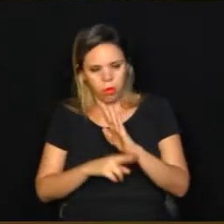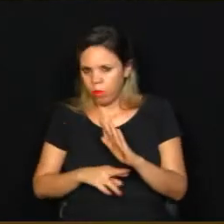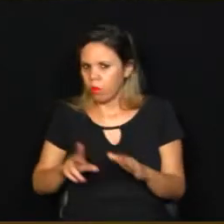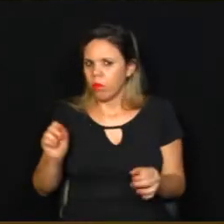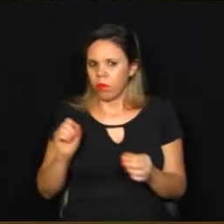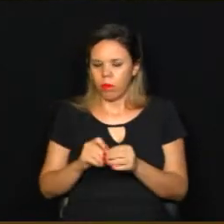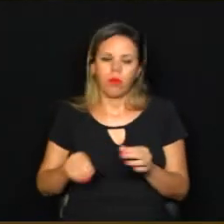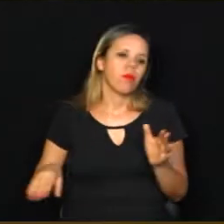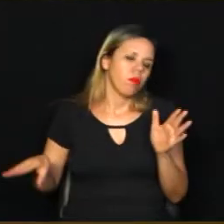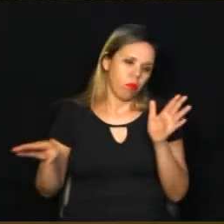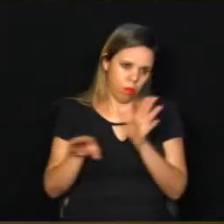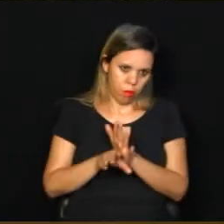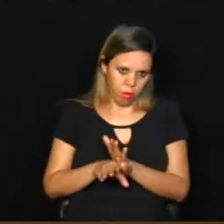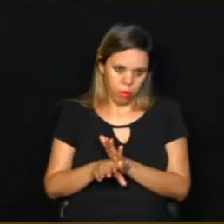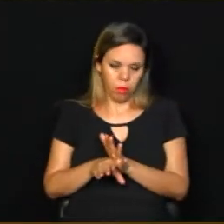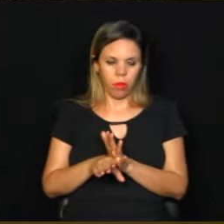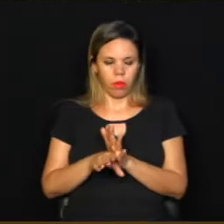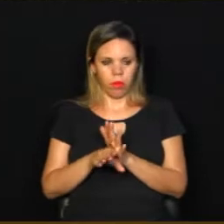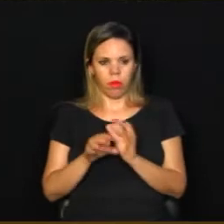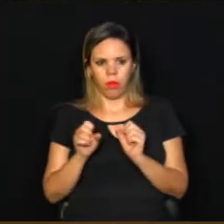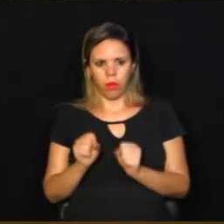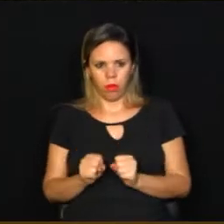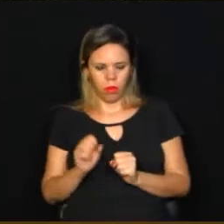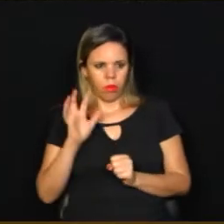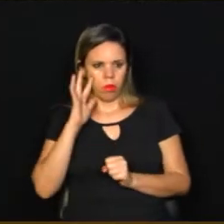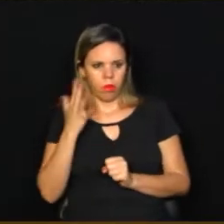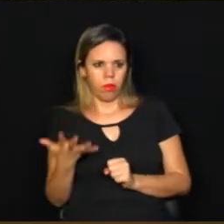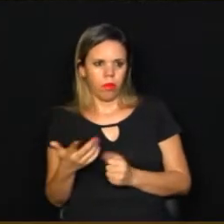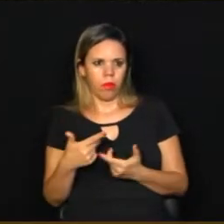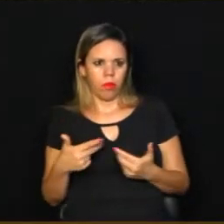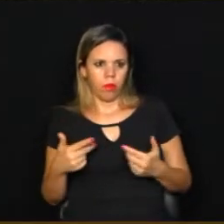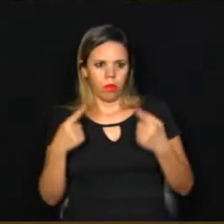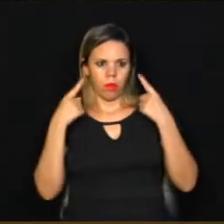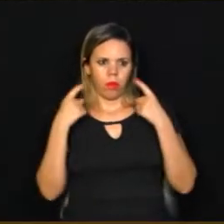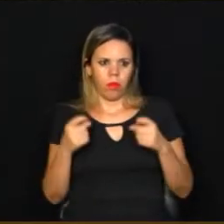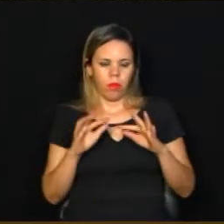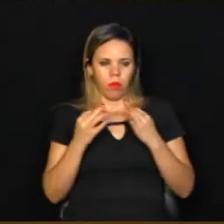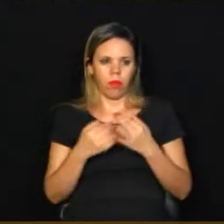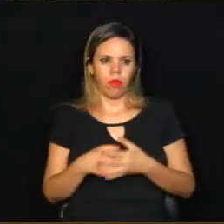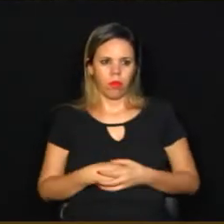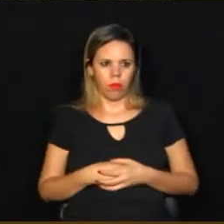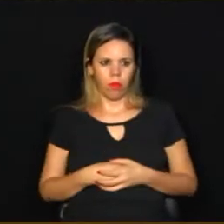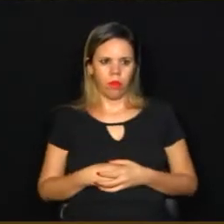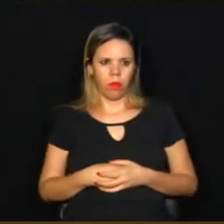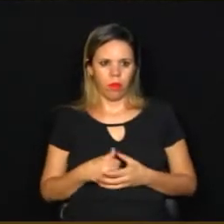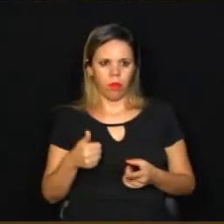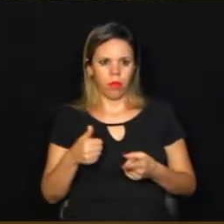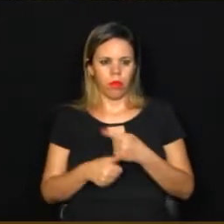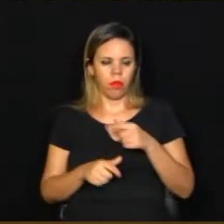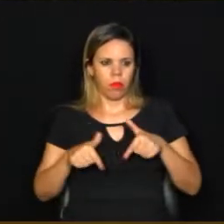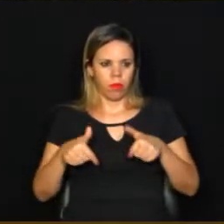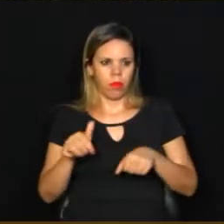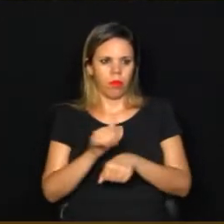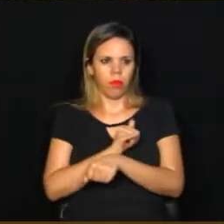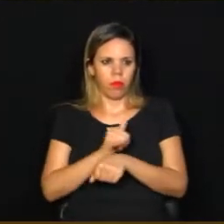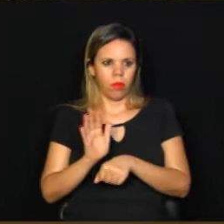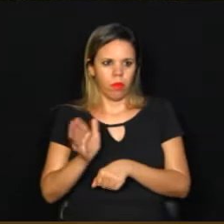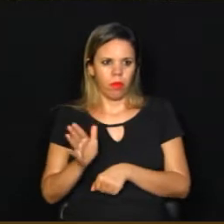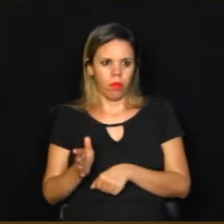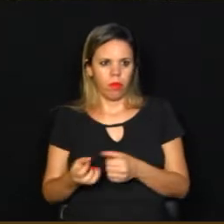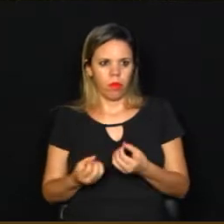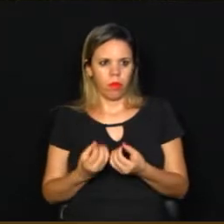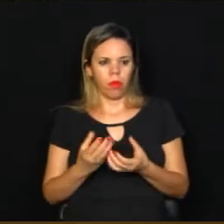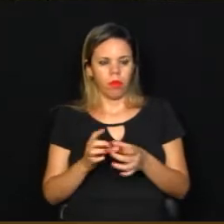fato, chegar e poder solucionar a questão da violência na família. Então, essa primeira ação estratégica que já está em